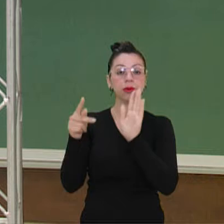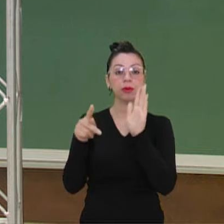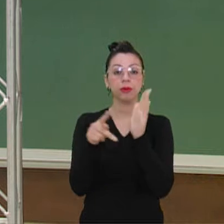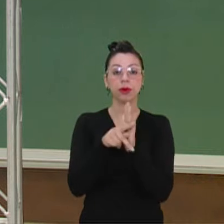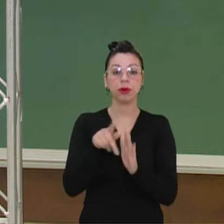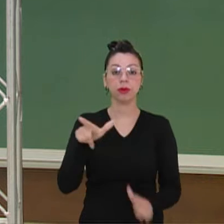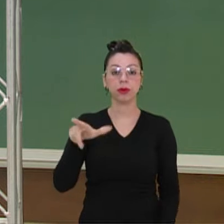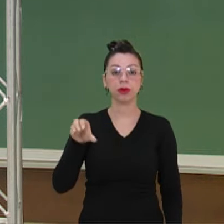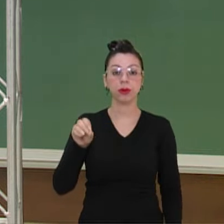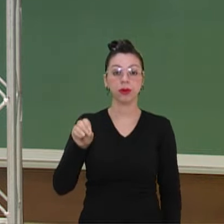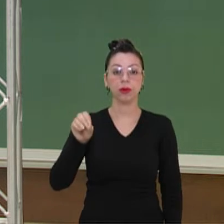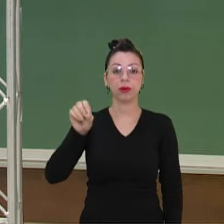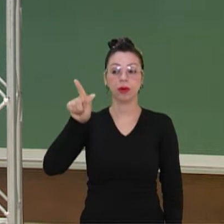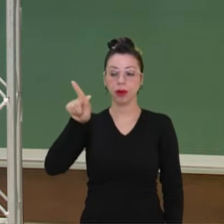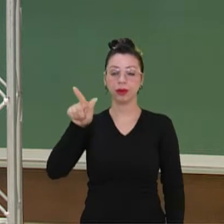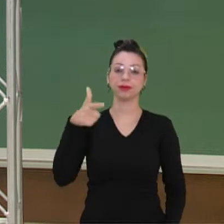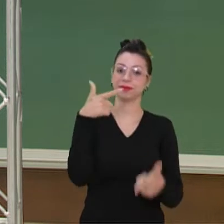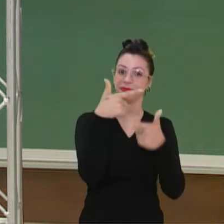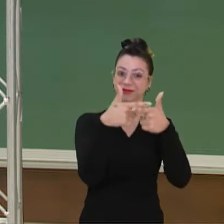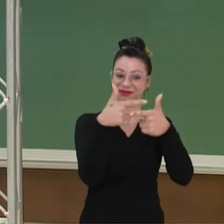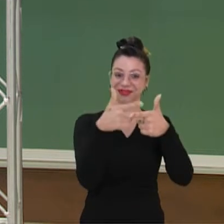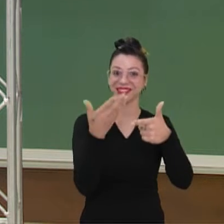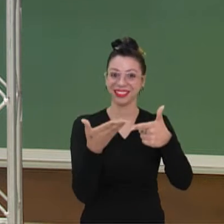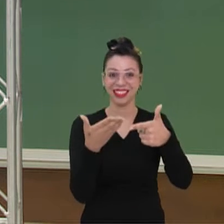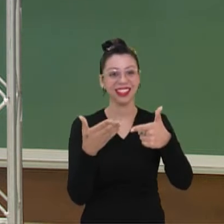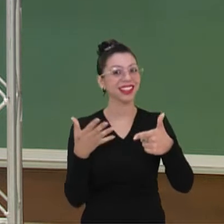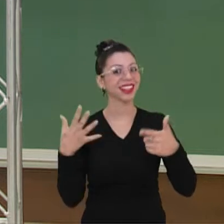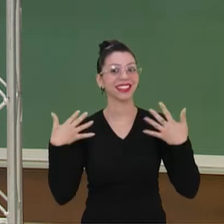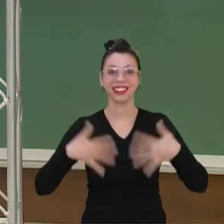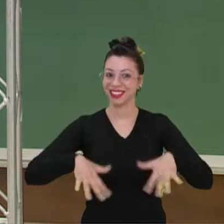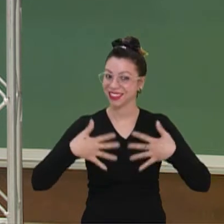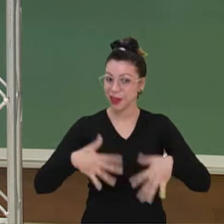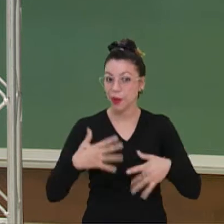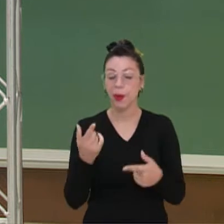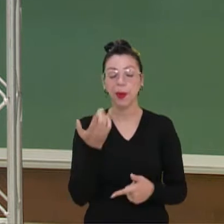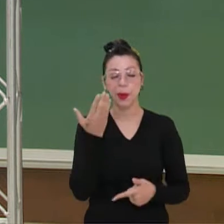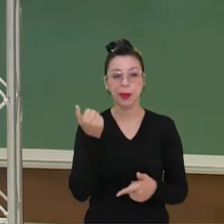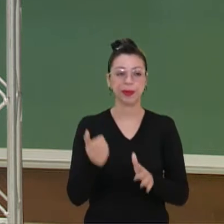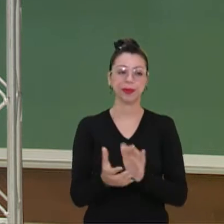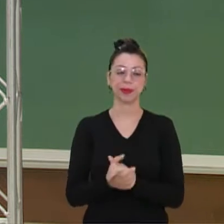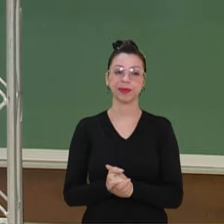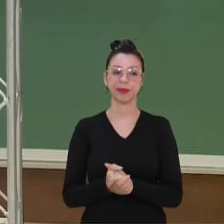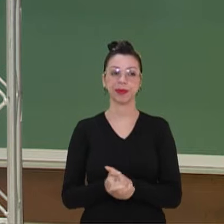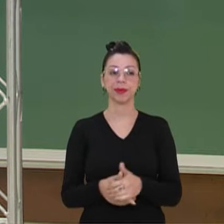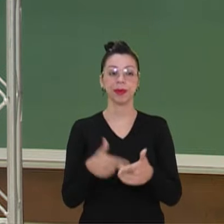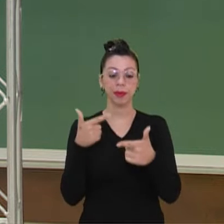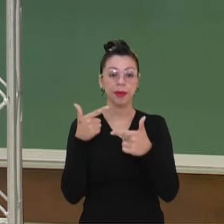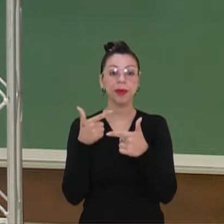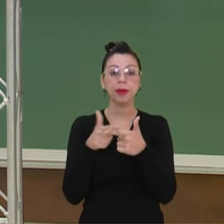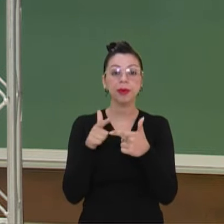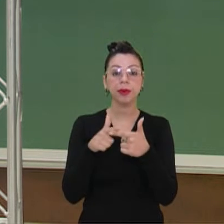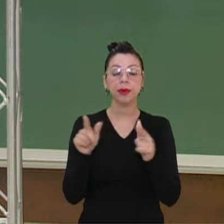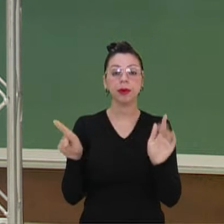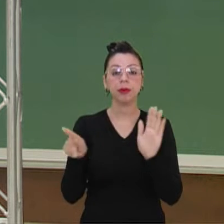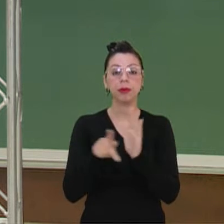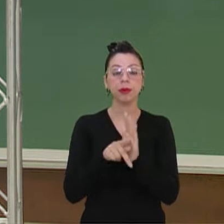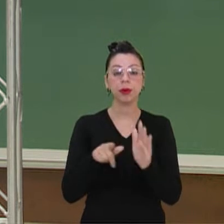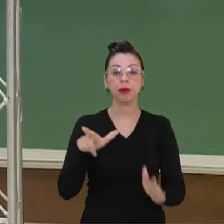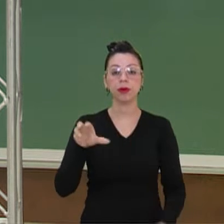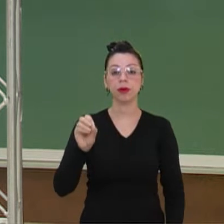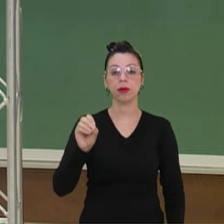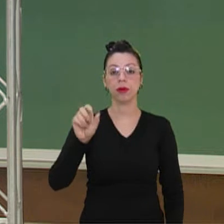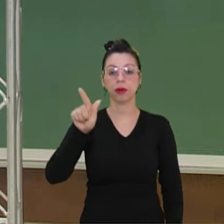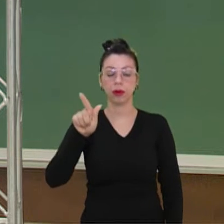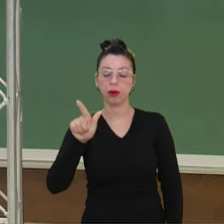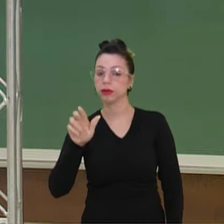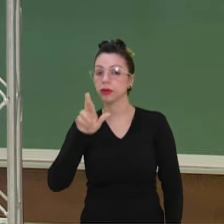né? Viu? Problemas, uau! Tá, vamos lá, vamos lá! Problemas com propriedades logarítmicas. Bom,